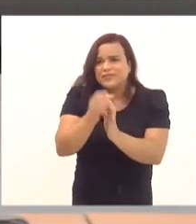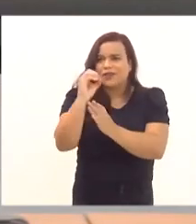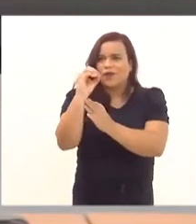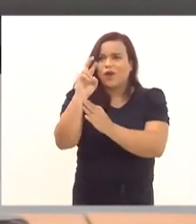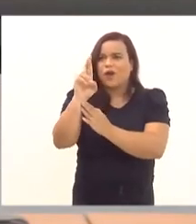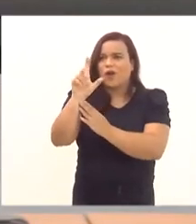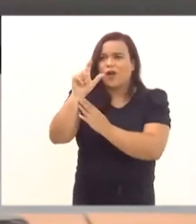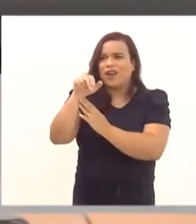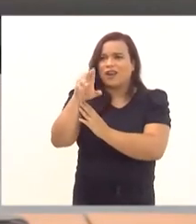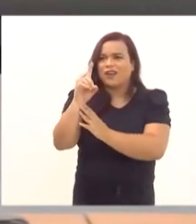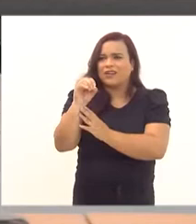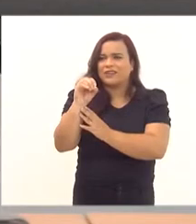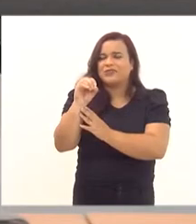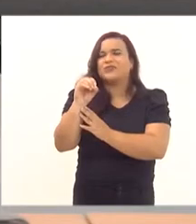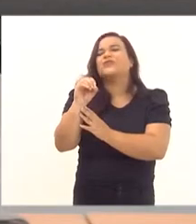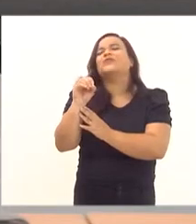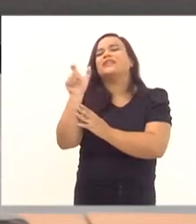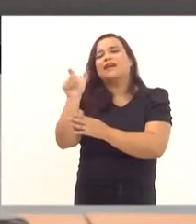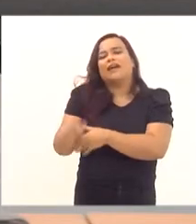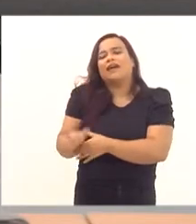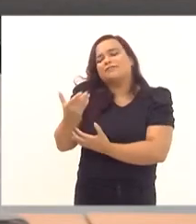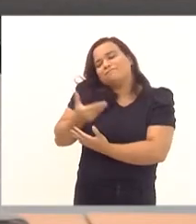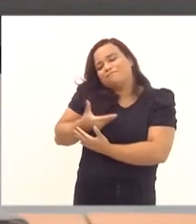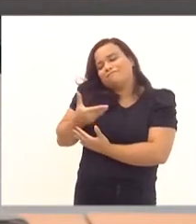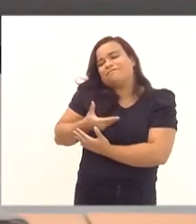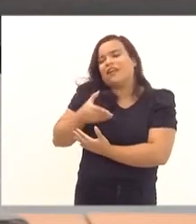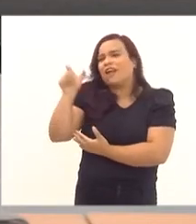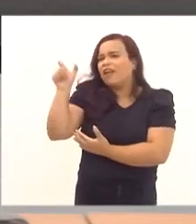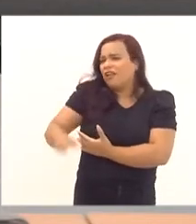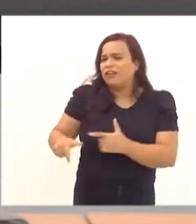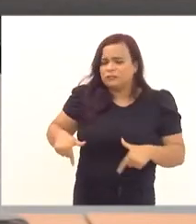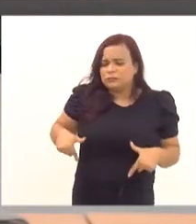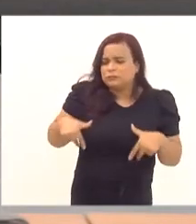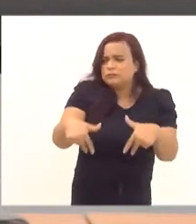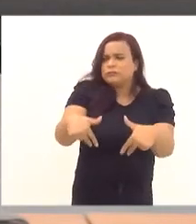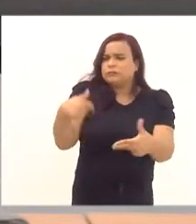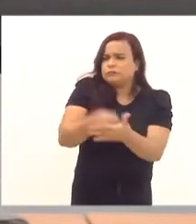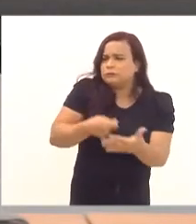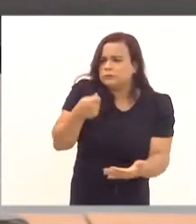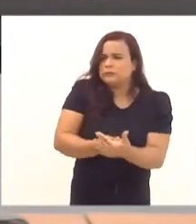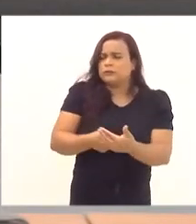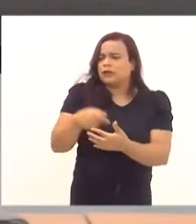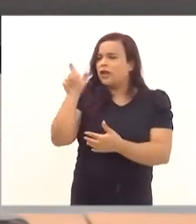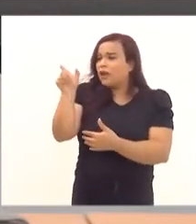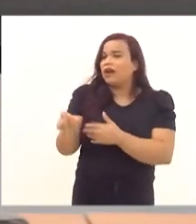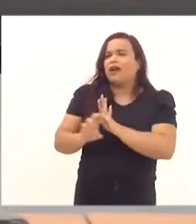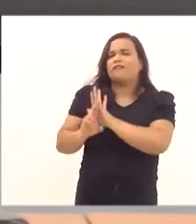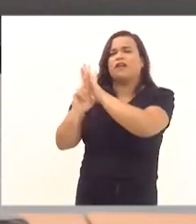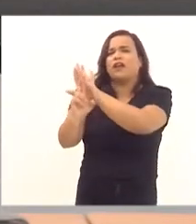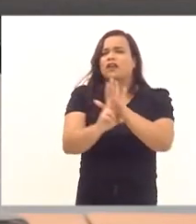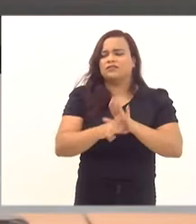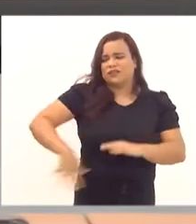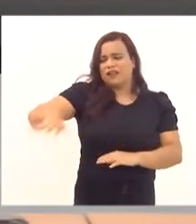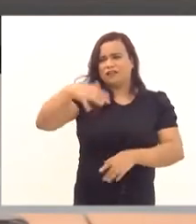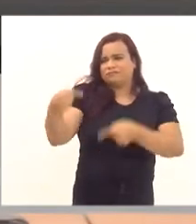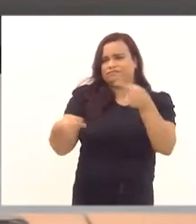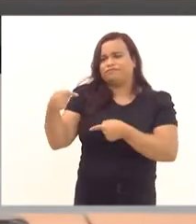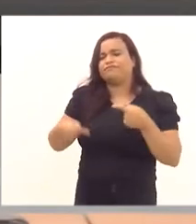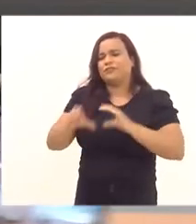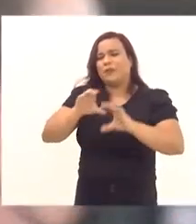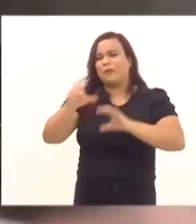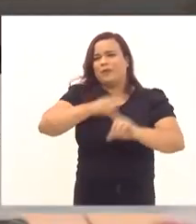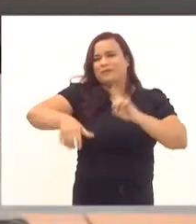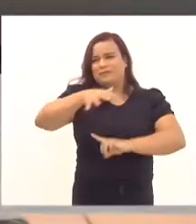não é um grande camarada nativista para mim uma referência nesse debate no campo da comunicação pública e também vamos ter que ter